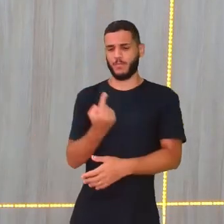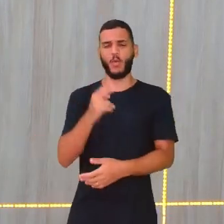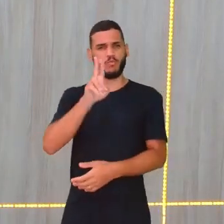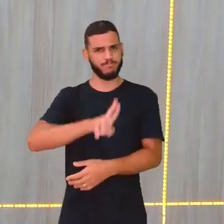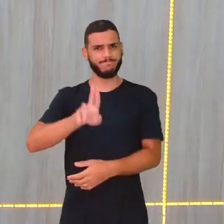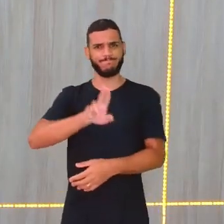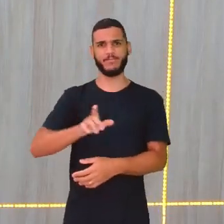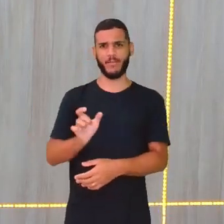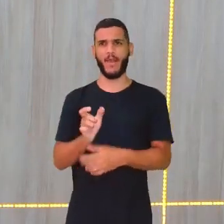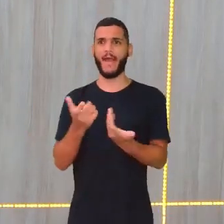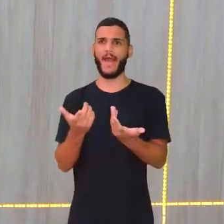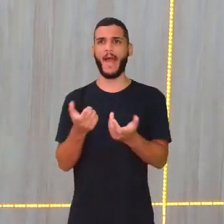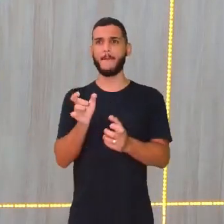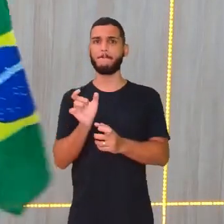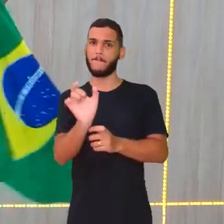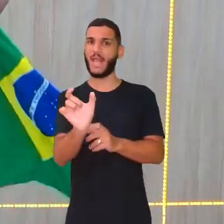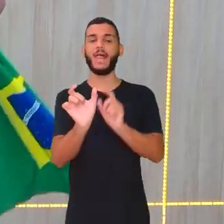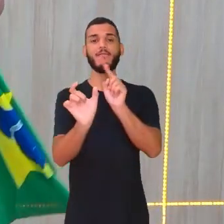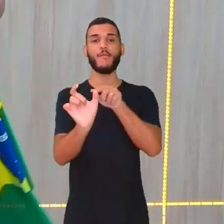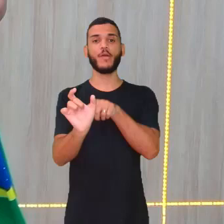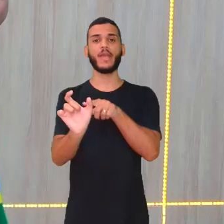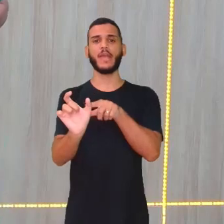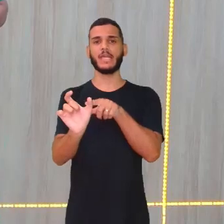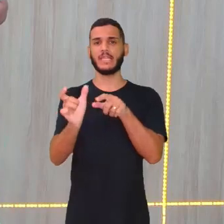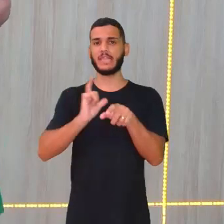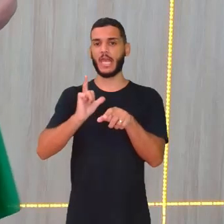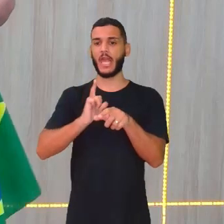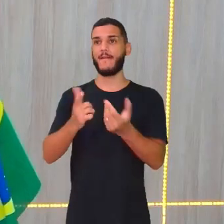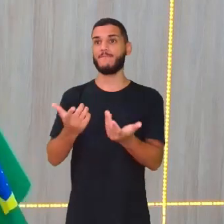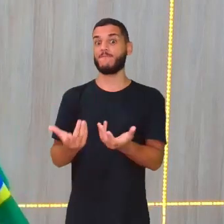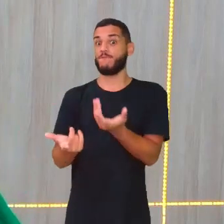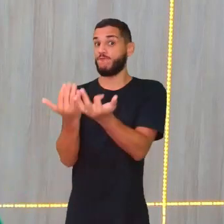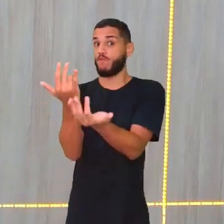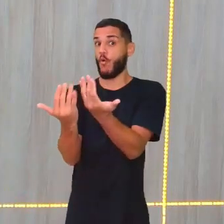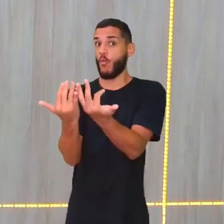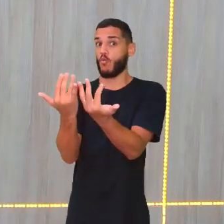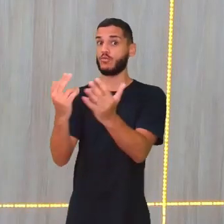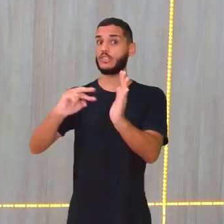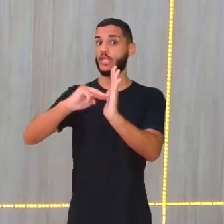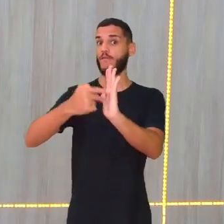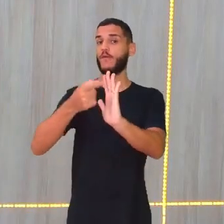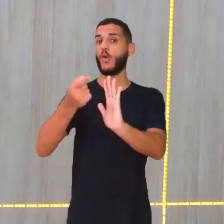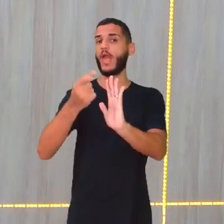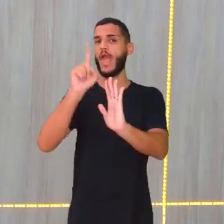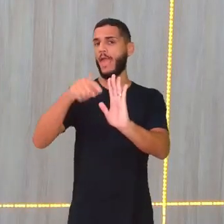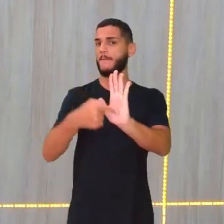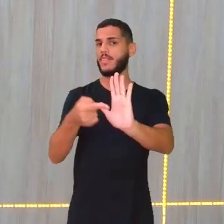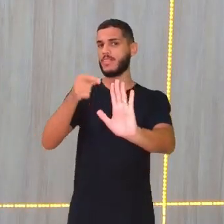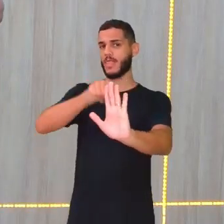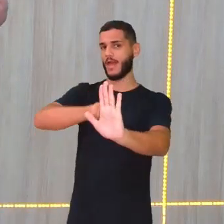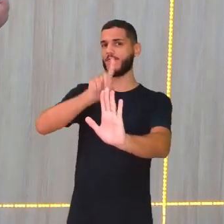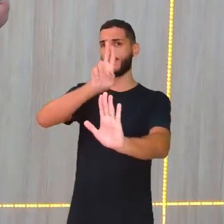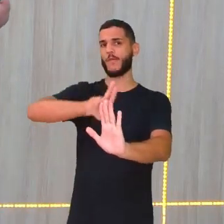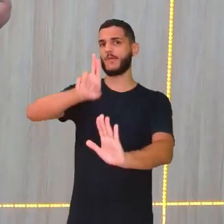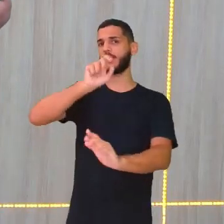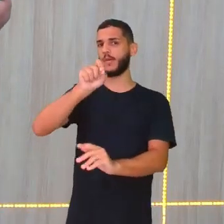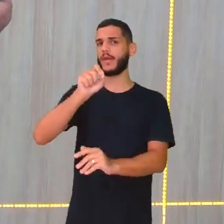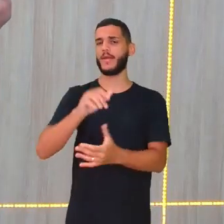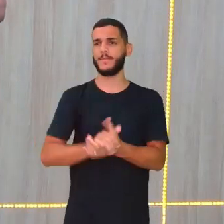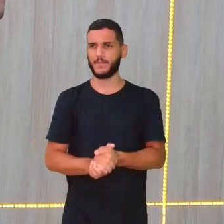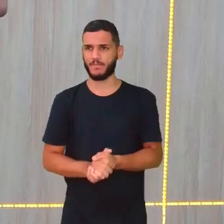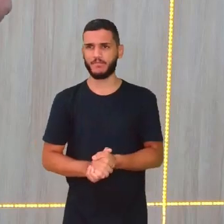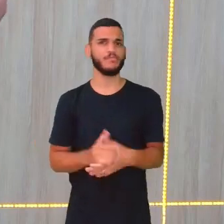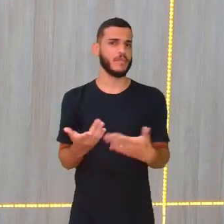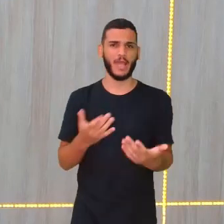termo, que a sala de aula está pegando fogo, né? Imagina que alguns alunos, às vezes, chegam lá na coordenação também e